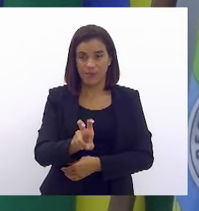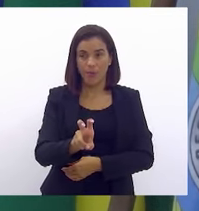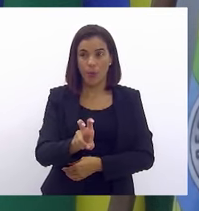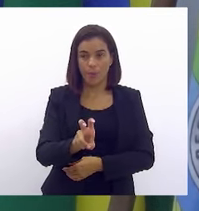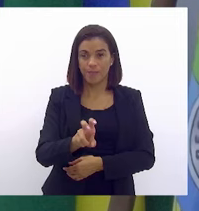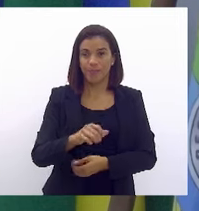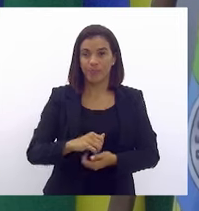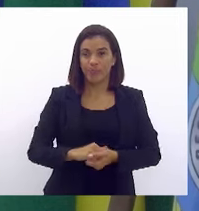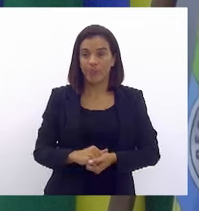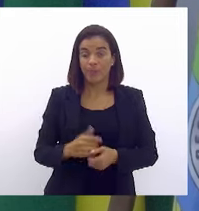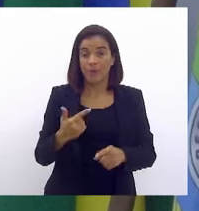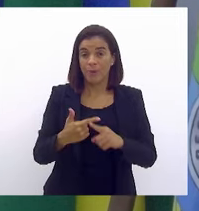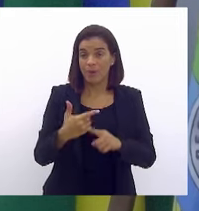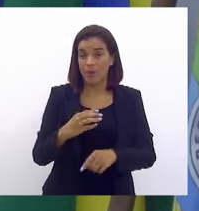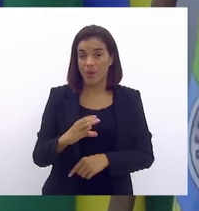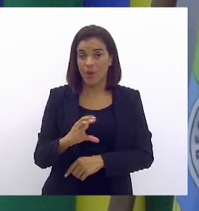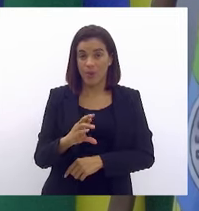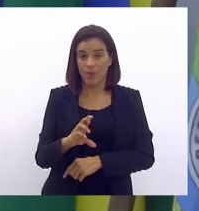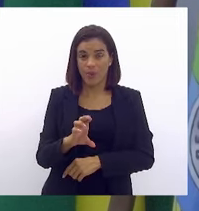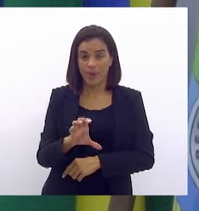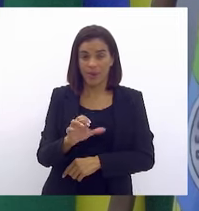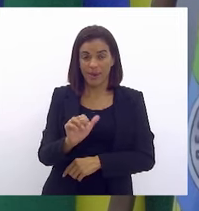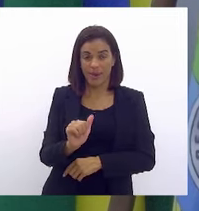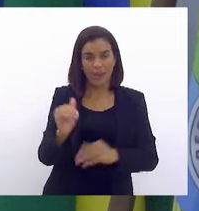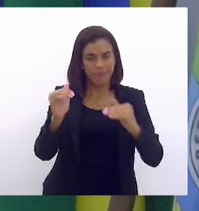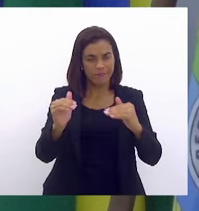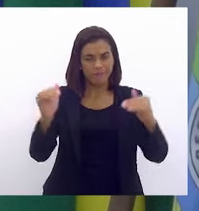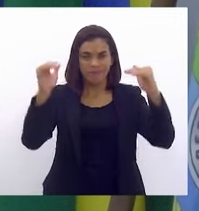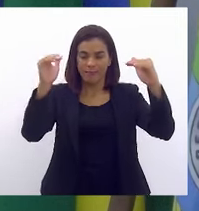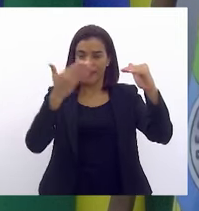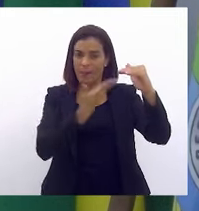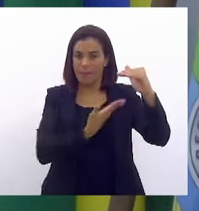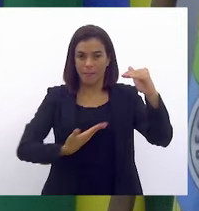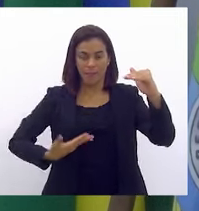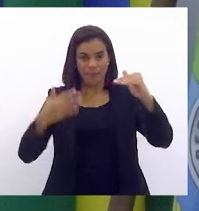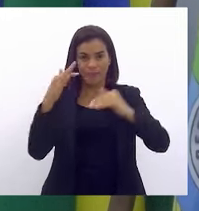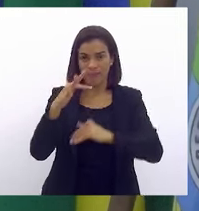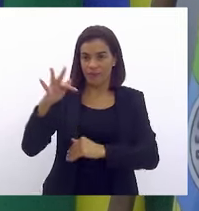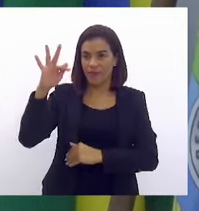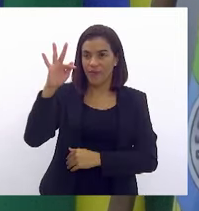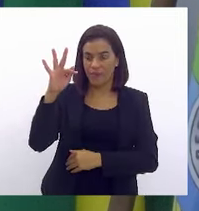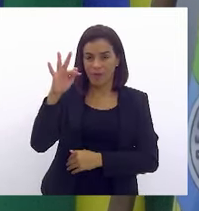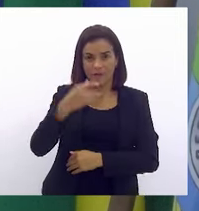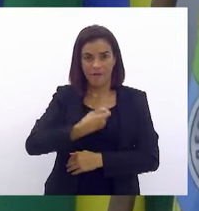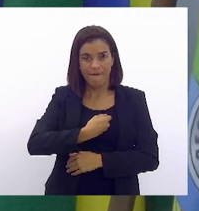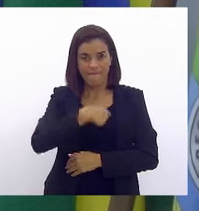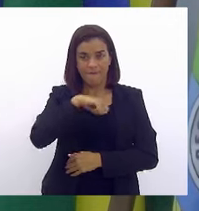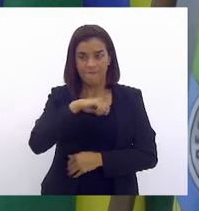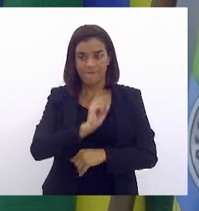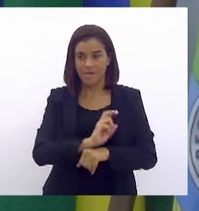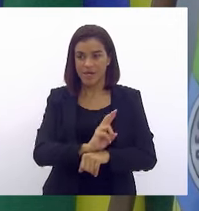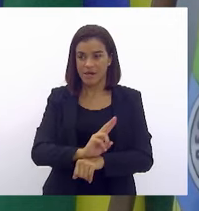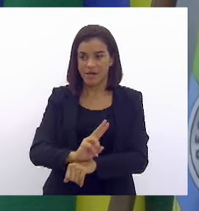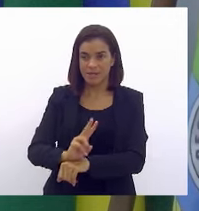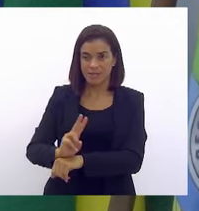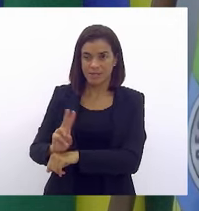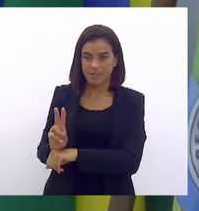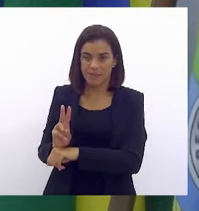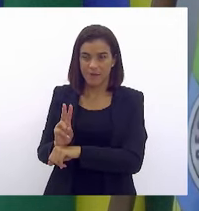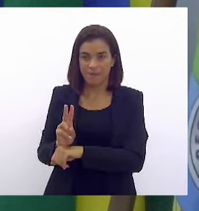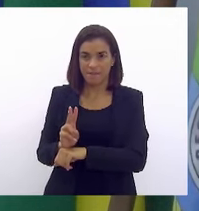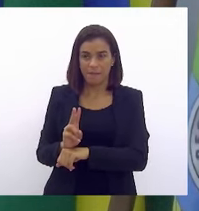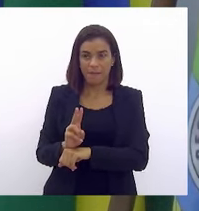passar aqui, porque o CREA é um órgão, é uma autarquia pública federal de fiscalização do exercício